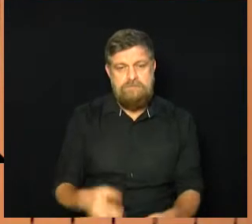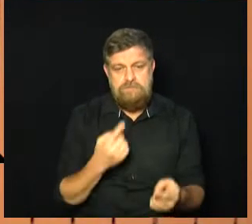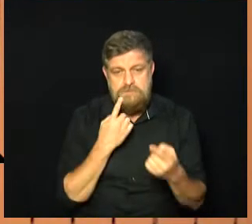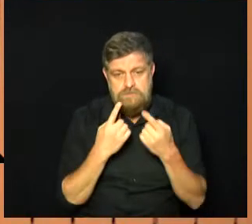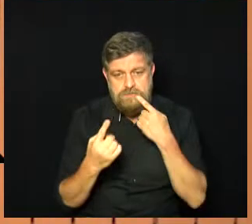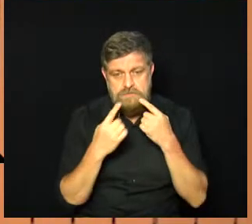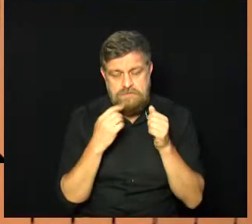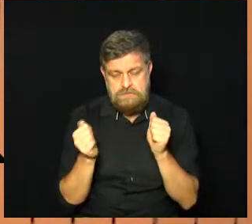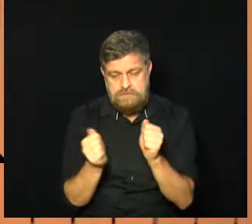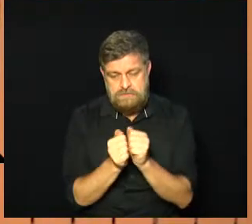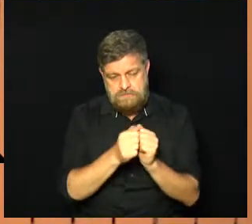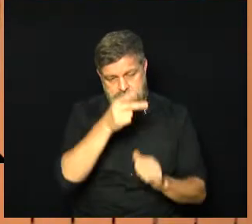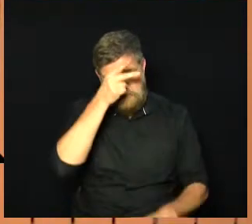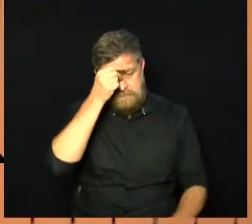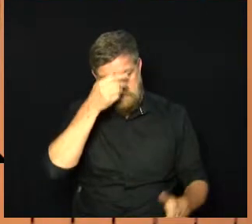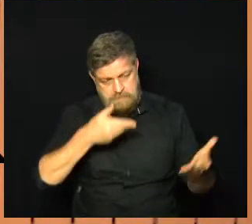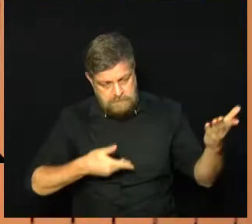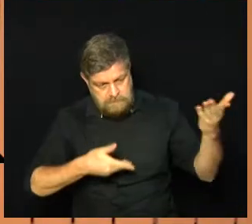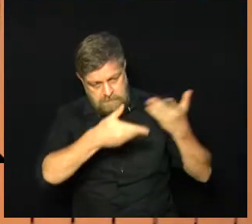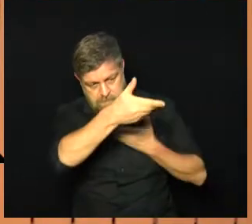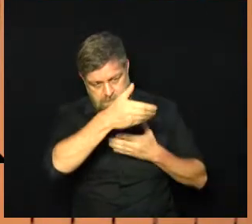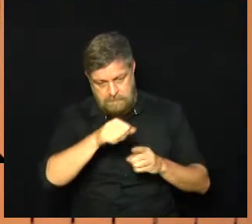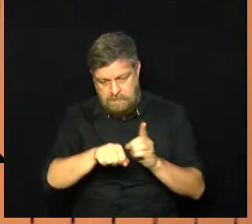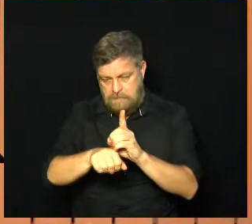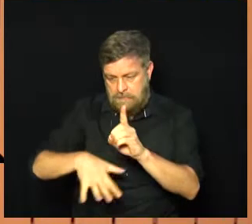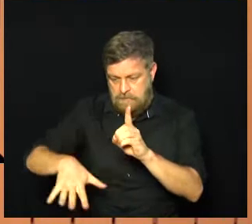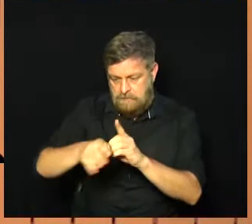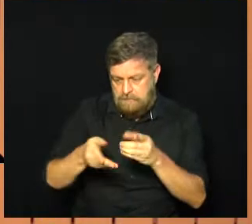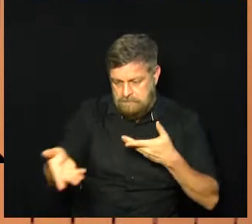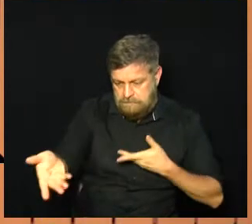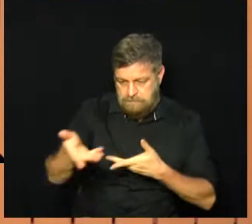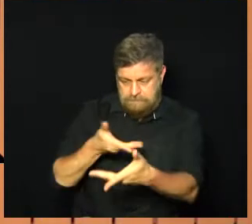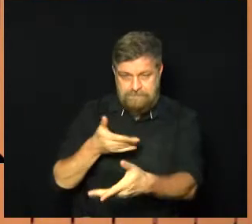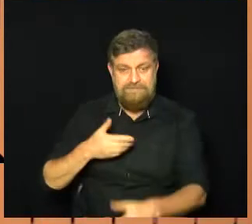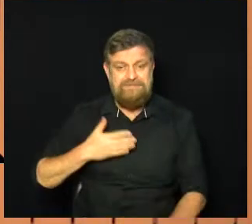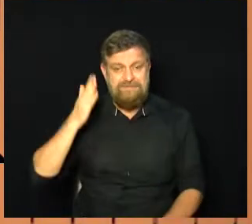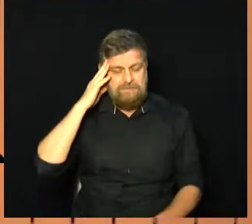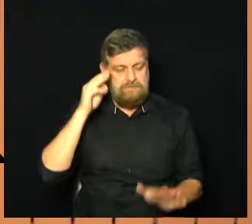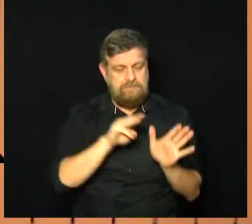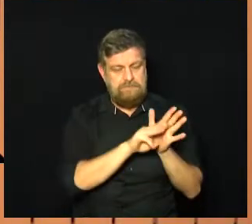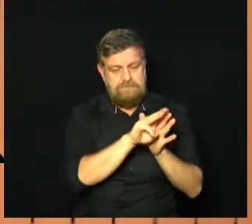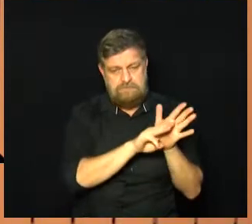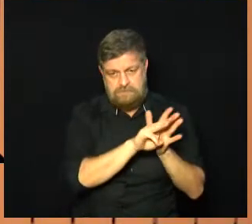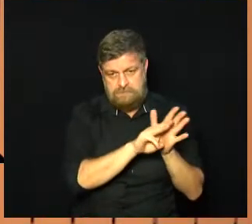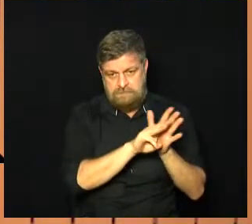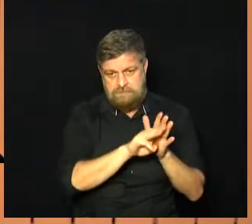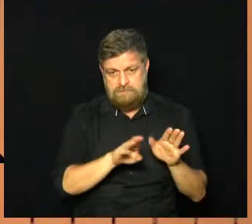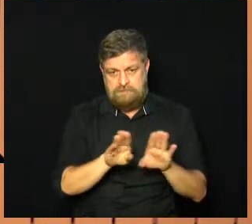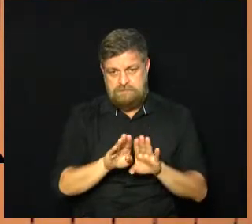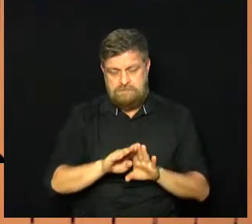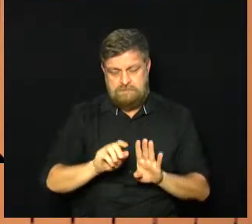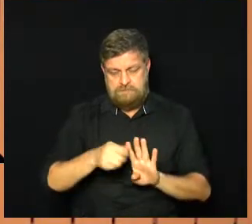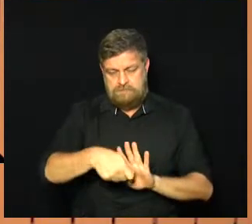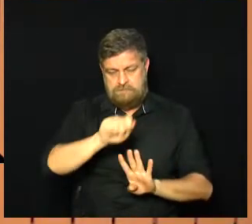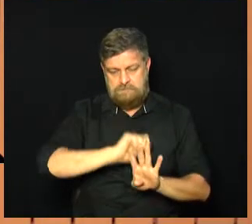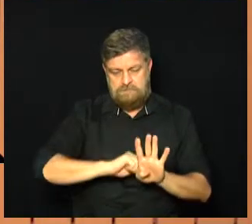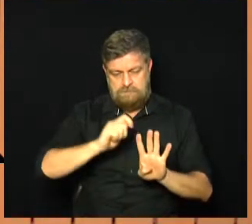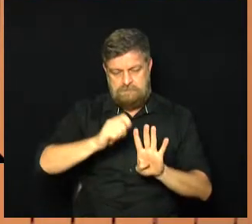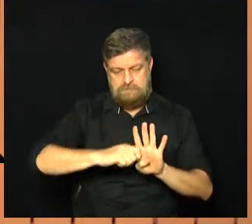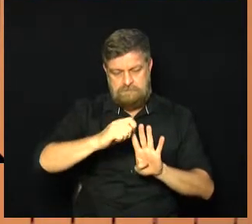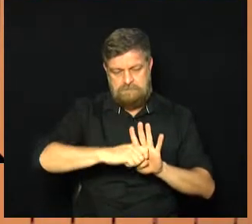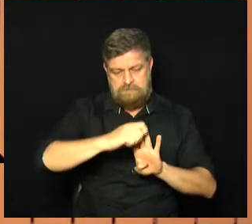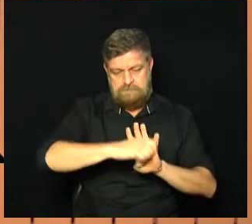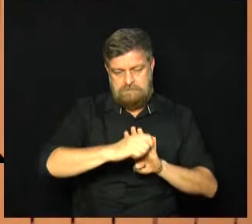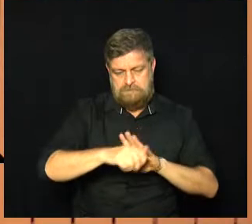parceria com o Executivo e sociedade civil, após as discussões iniciais sobre a metodologia e aprovação do calendário de debates